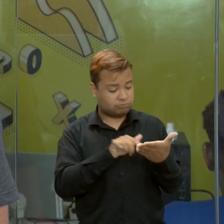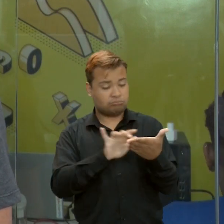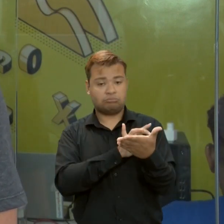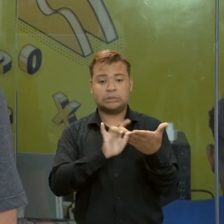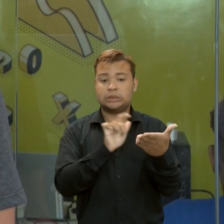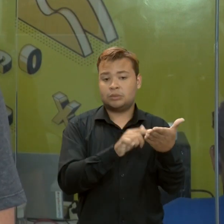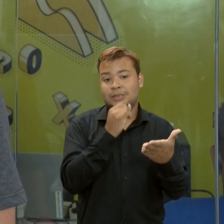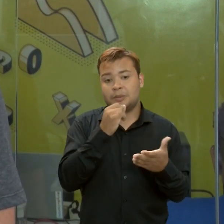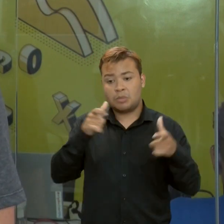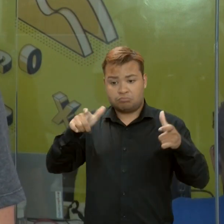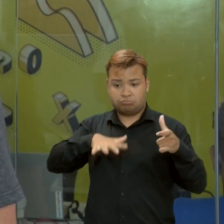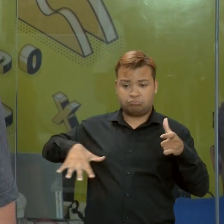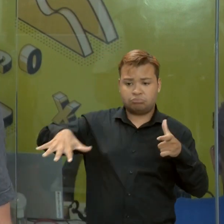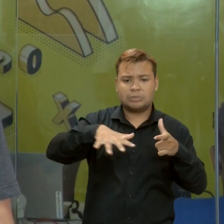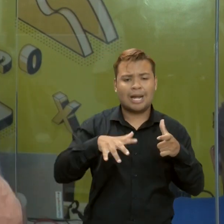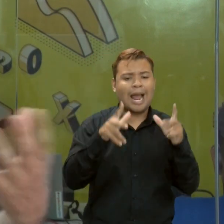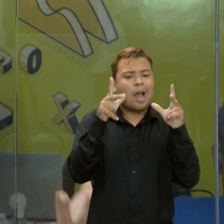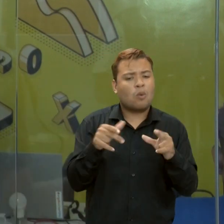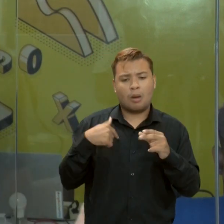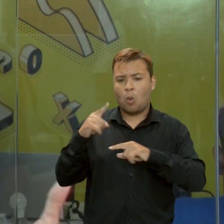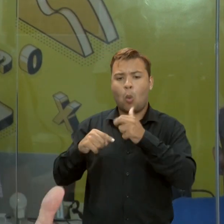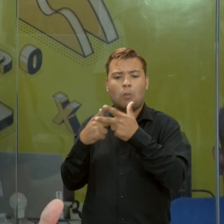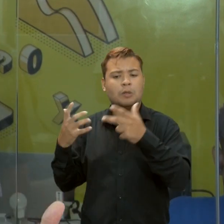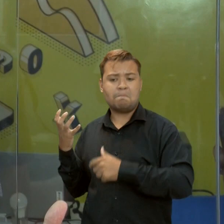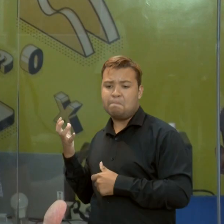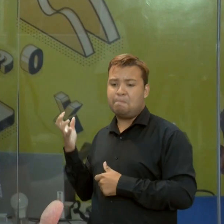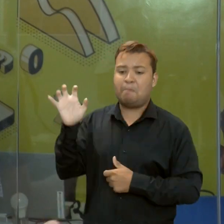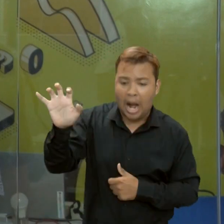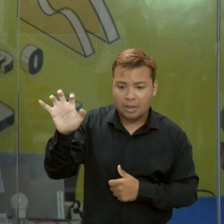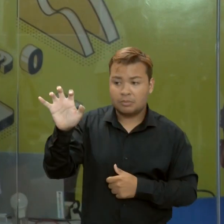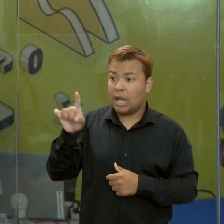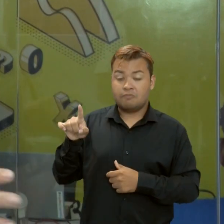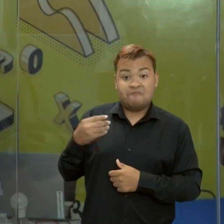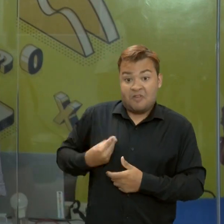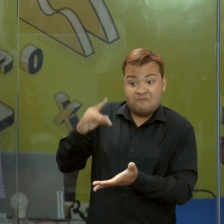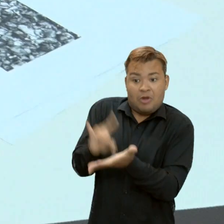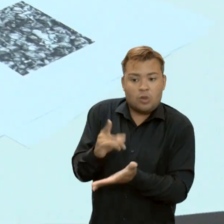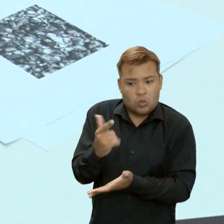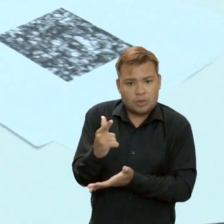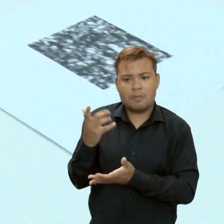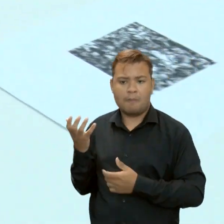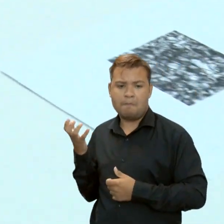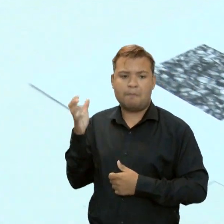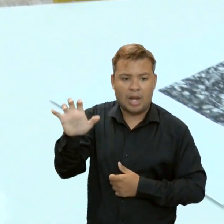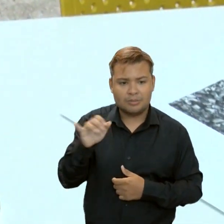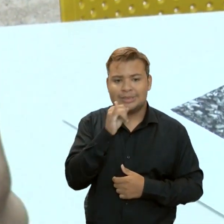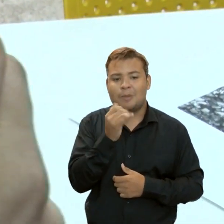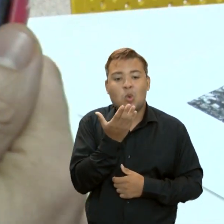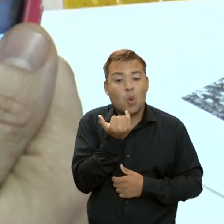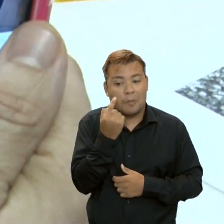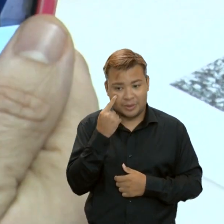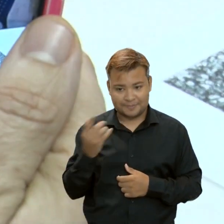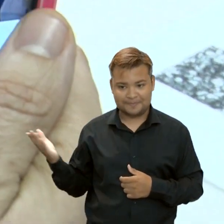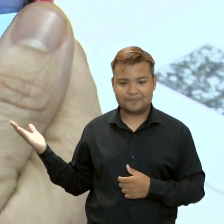por exemplo, aqui nesse espaço é como se a gente inserisse aqui um outro objeto que não tem aqui nessa cena, mas que a gente visse aqui, no caso, uma comida, porque o que a